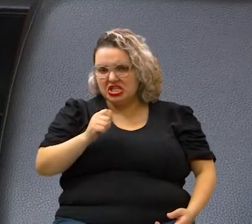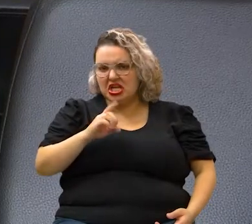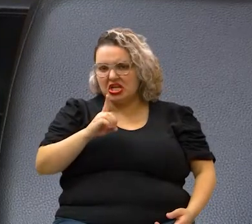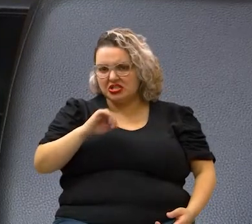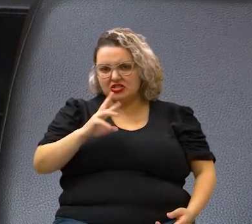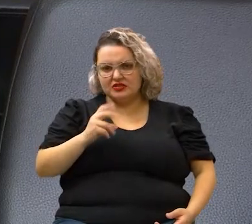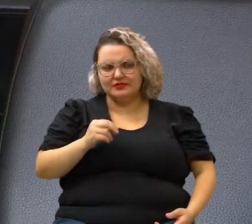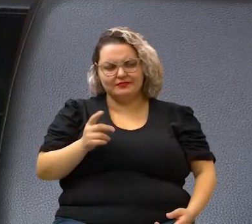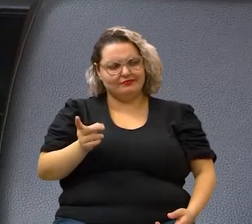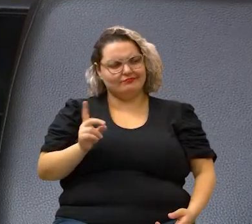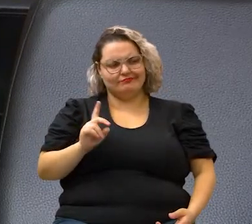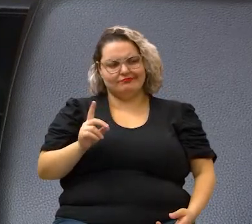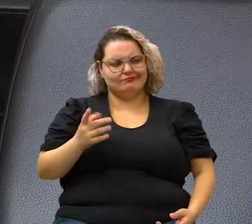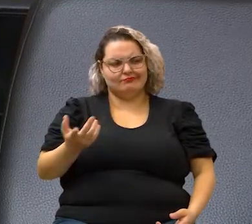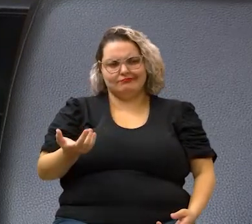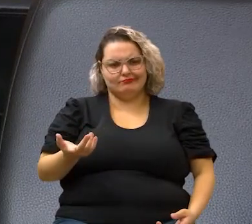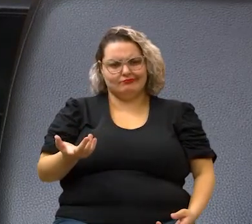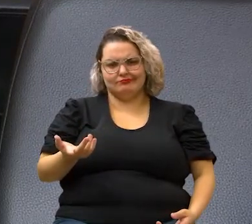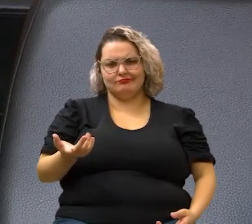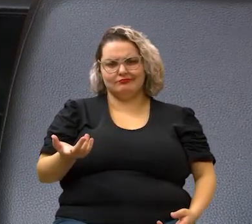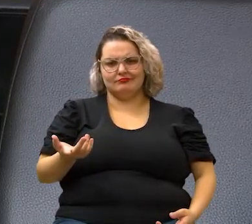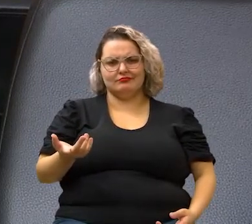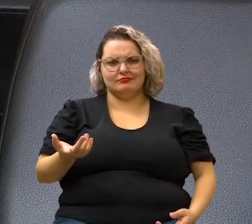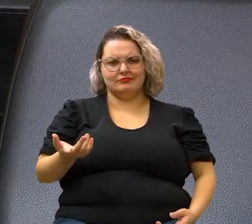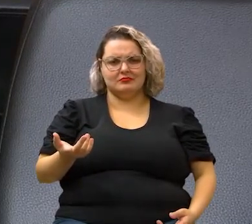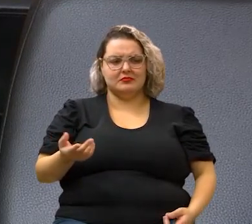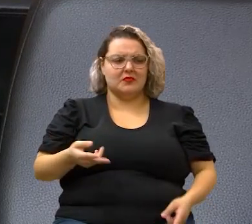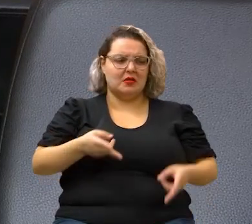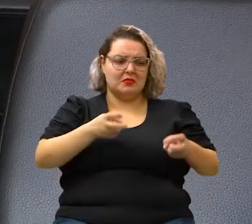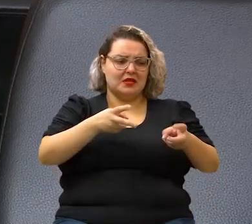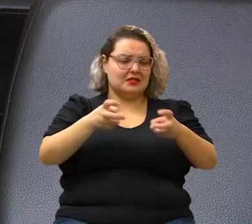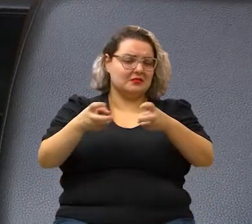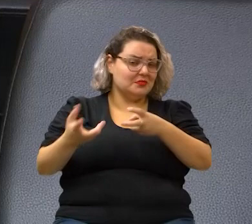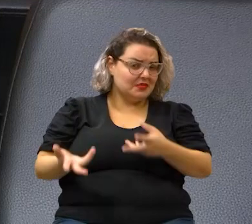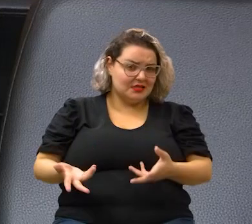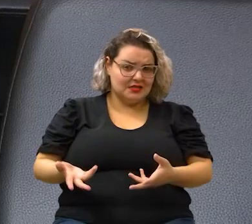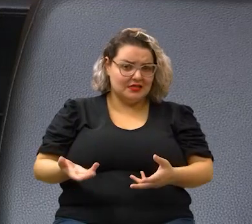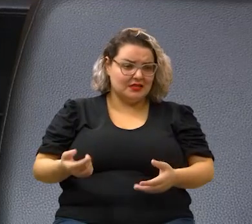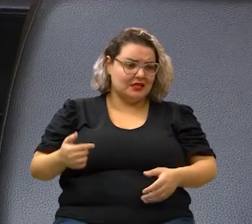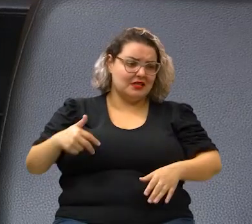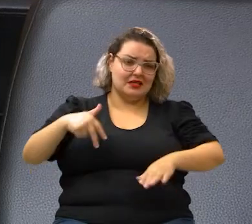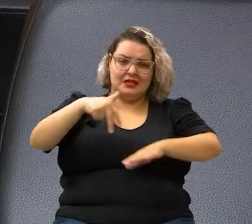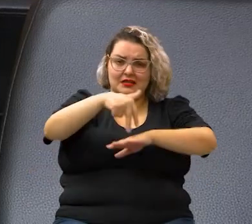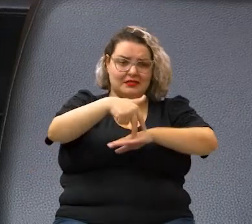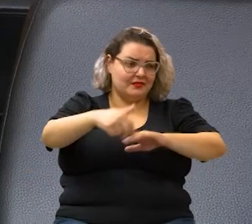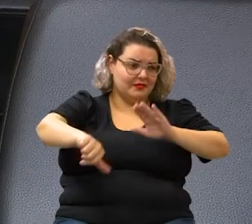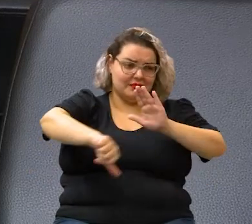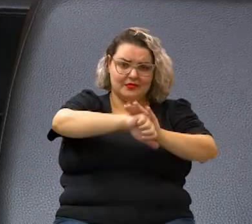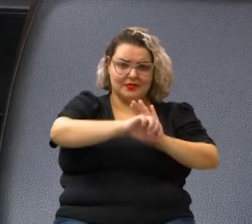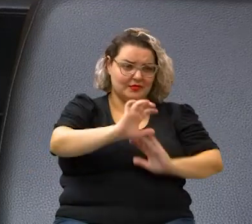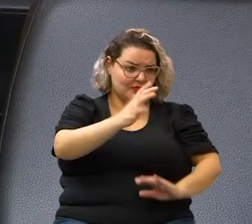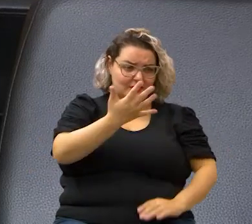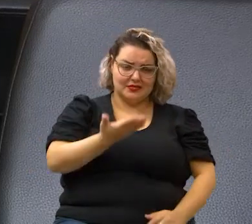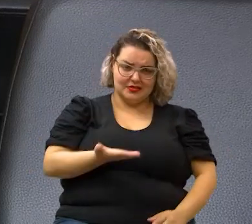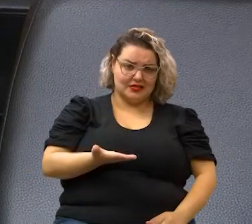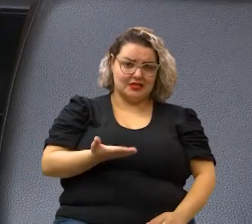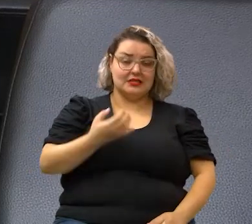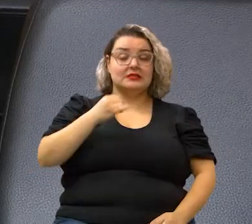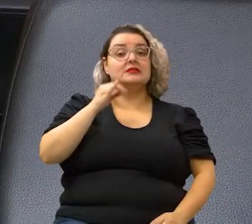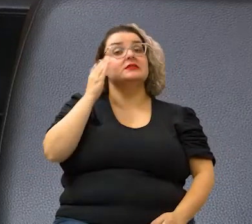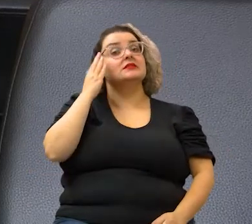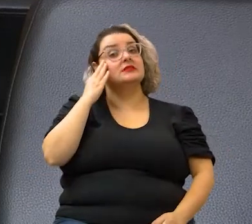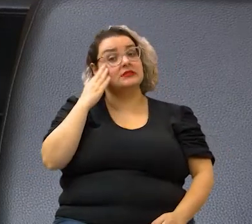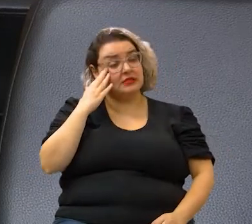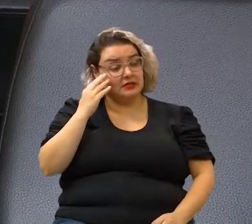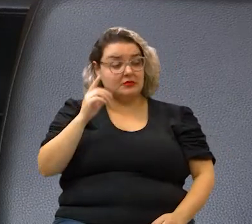machadinho, ele não vai, né, reparar muito nessas questões. Ele vai para cometer o que tem para cometer. Agora, se